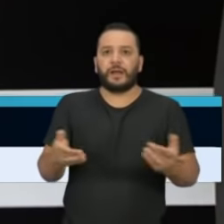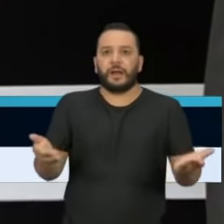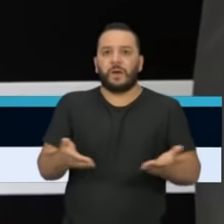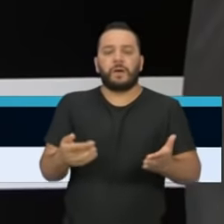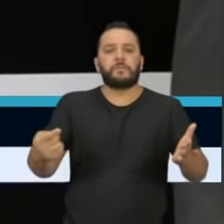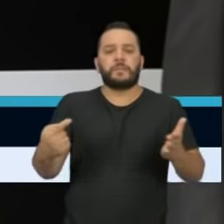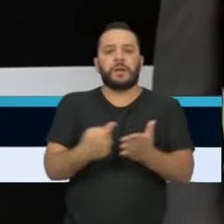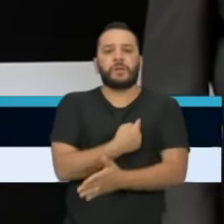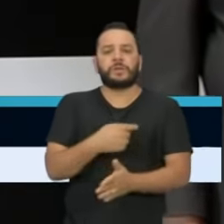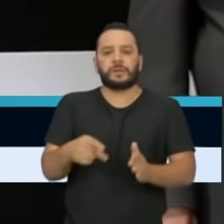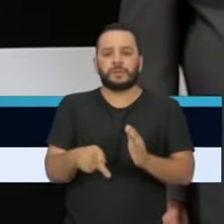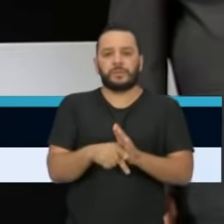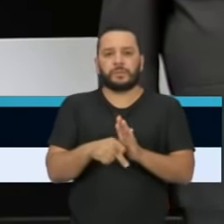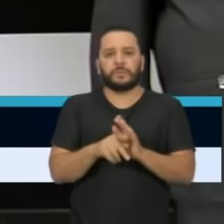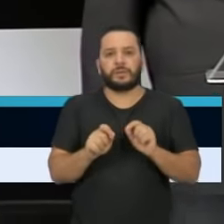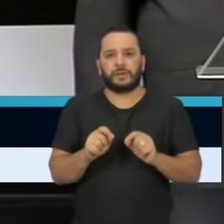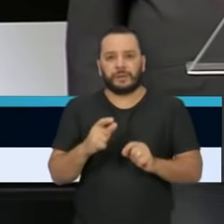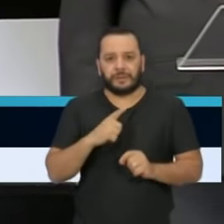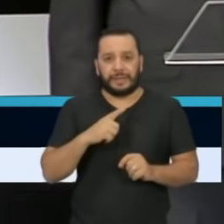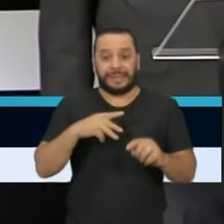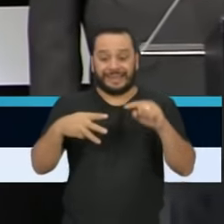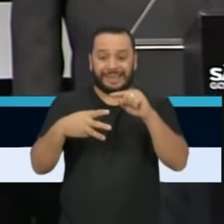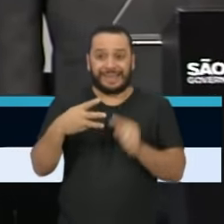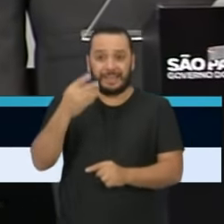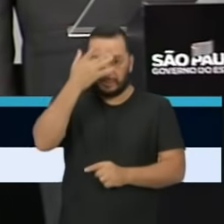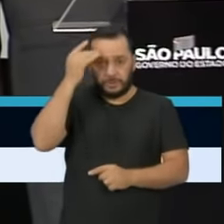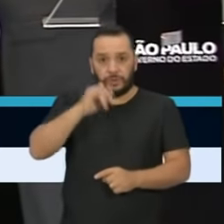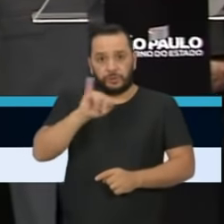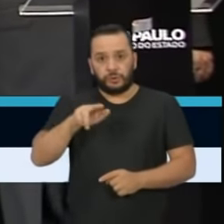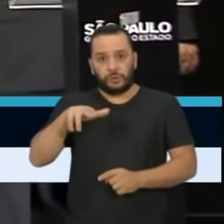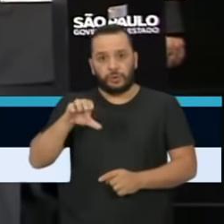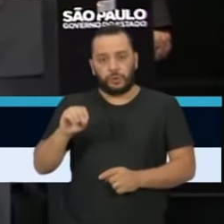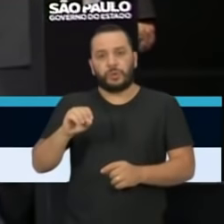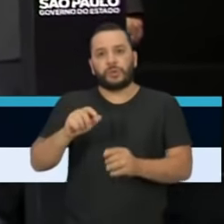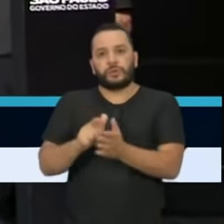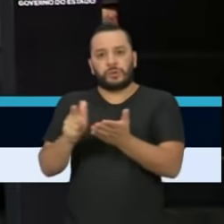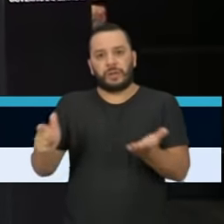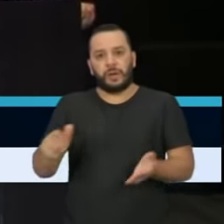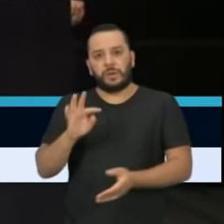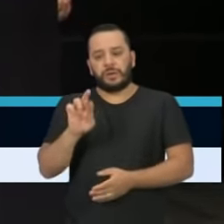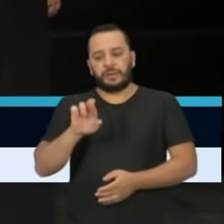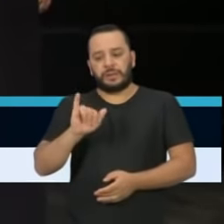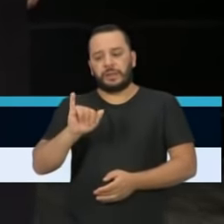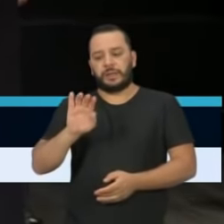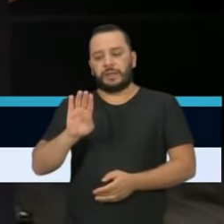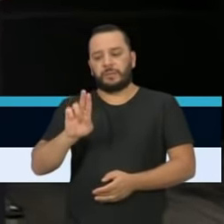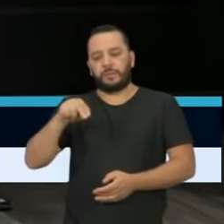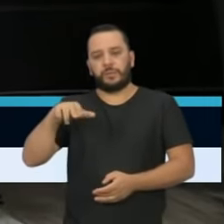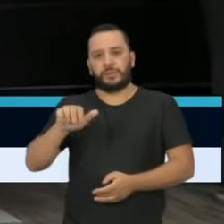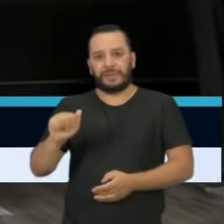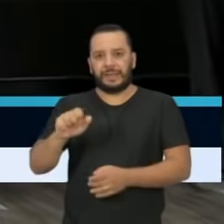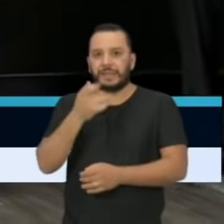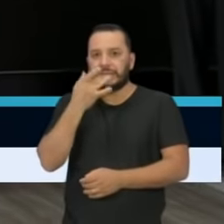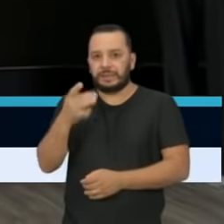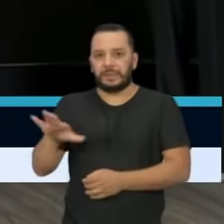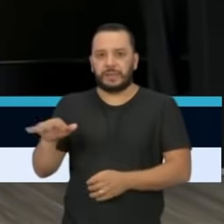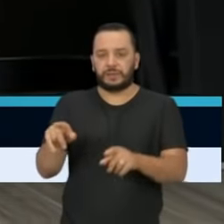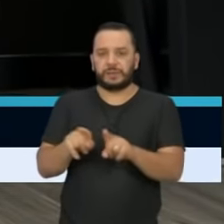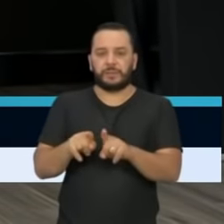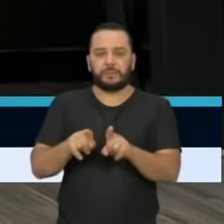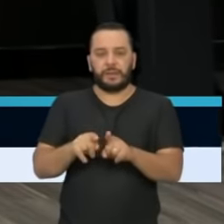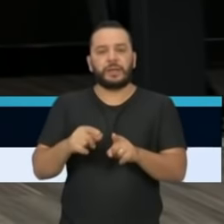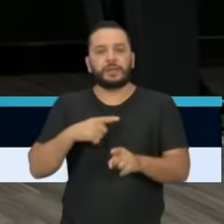são comuns a três jornalistas: Júnior Batista, do jornal A Tribuna de Santos, aqui no litoral de São Paulo, a